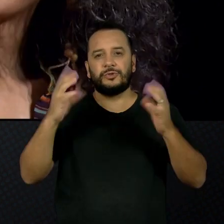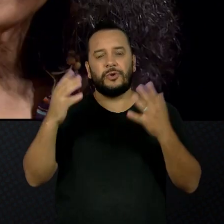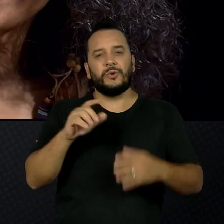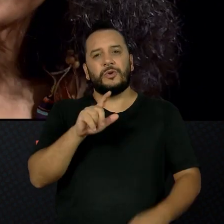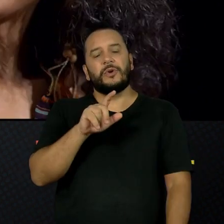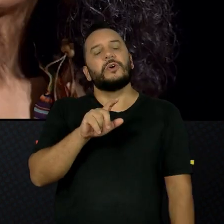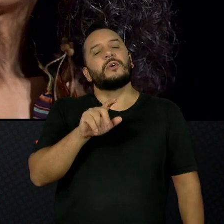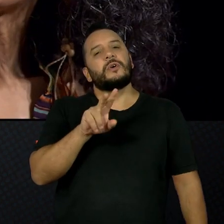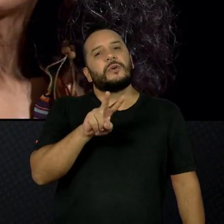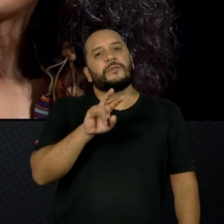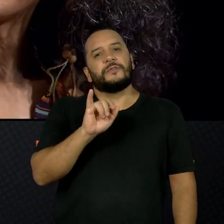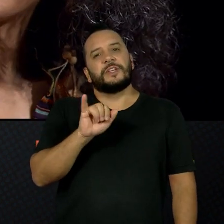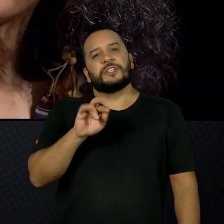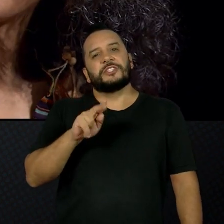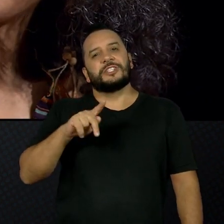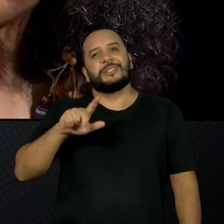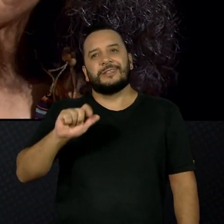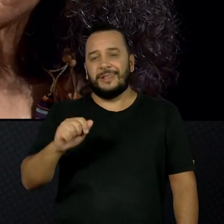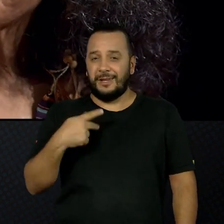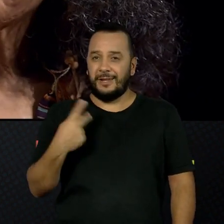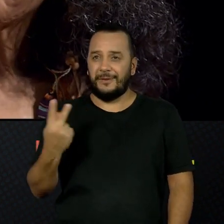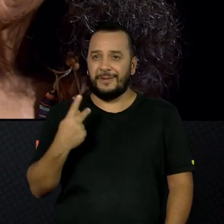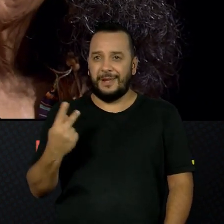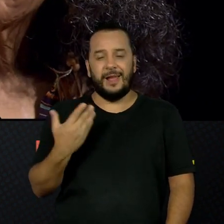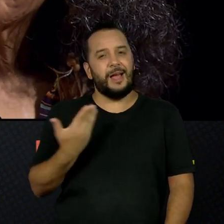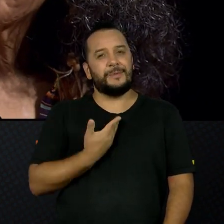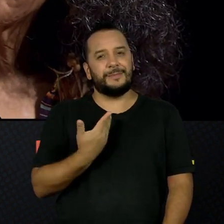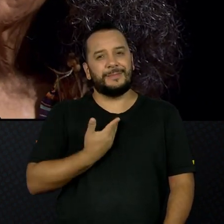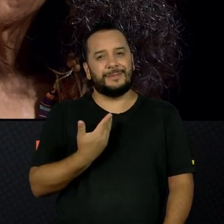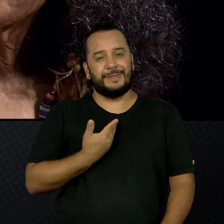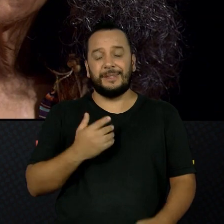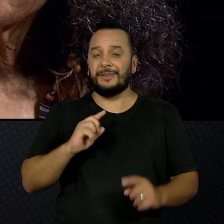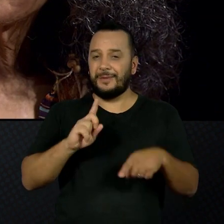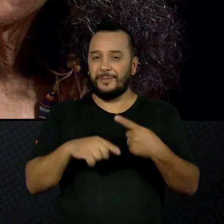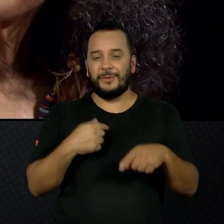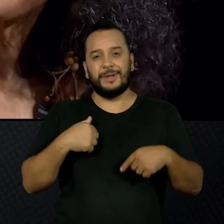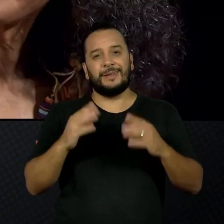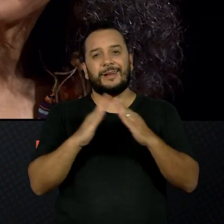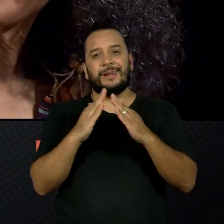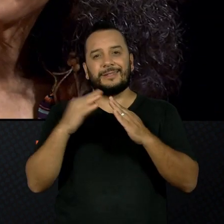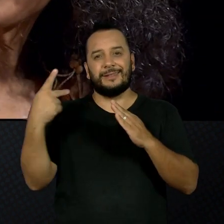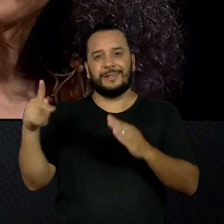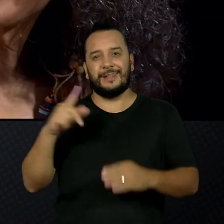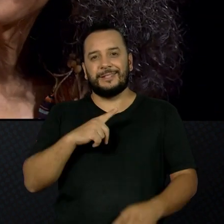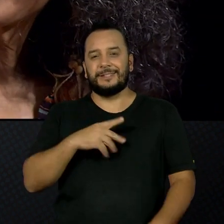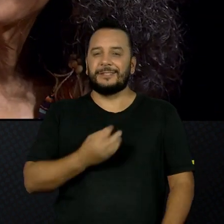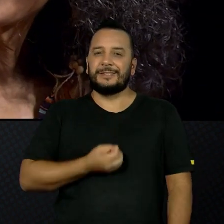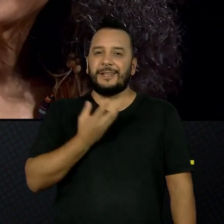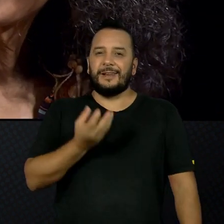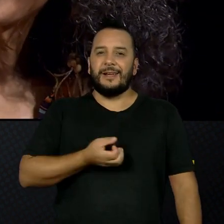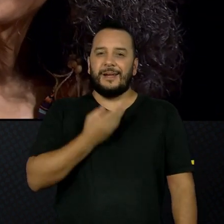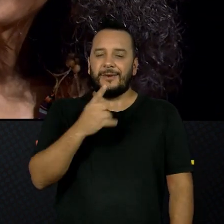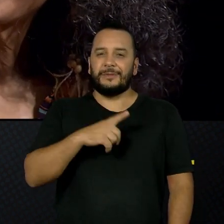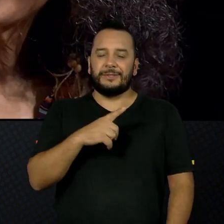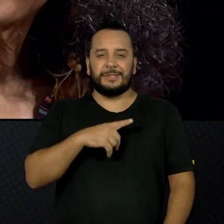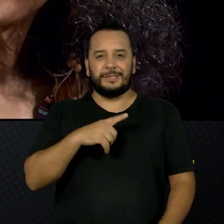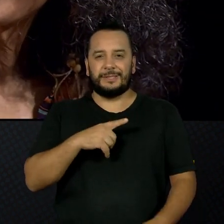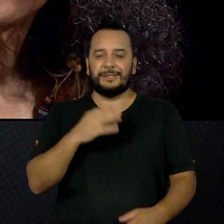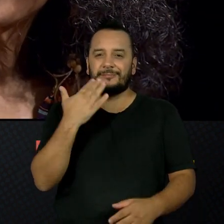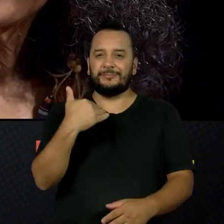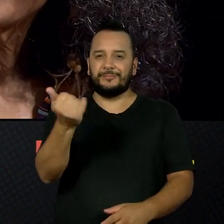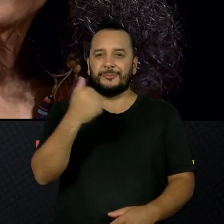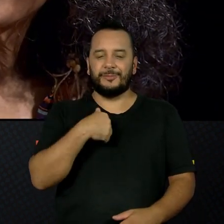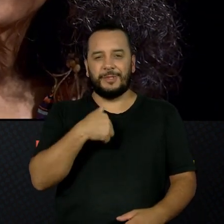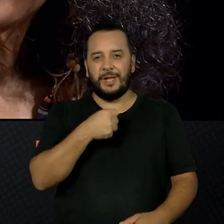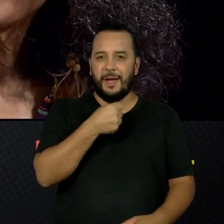Depois estabelecemos uma amizade, porque ela fazia saraus na casa dela, me chamou para ir cantar também na casa dela. É uma amizade